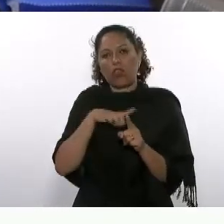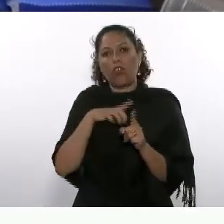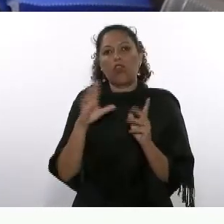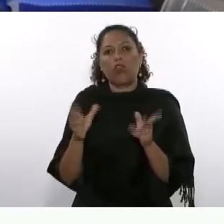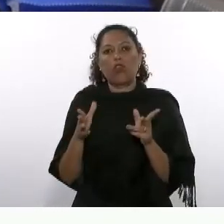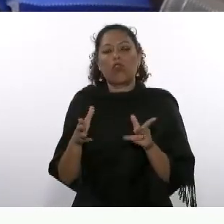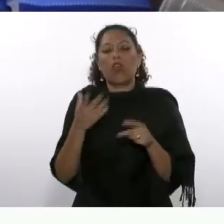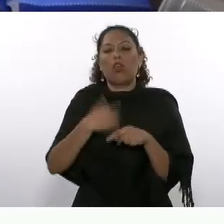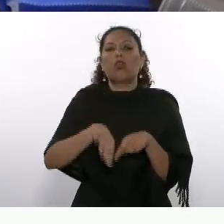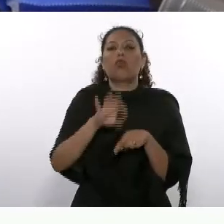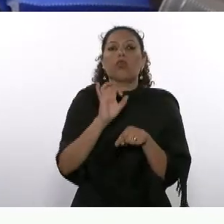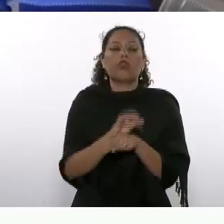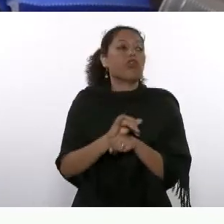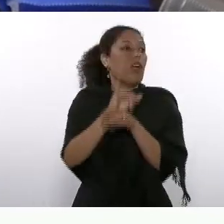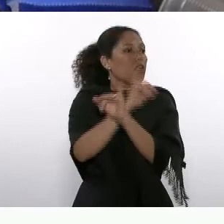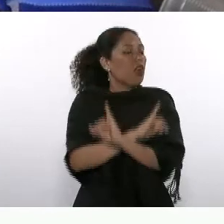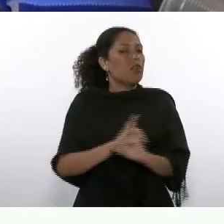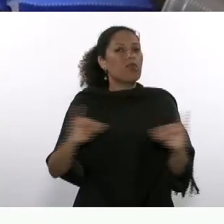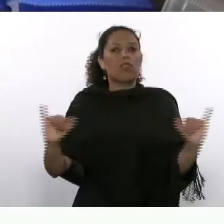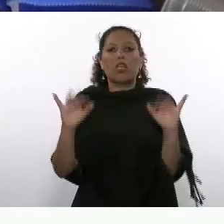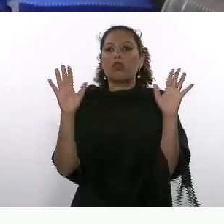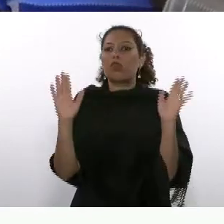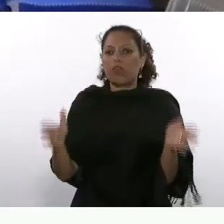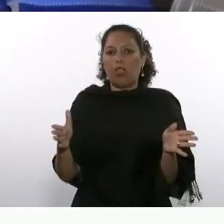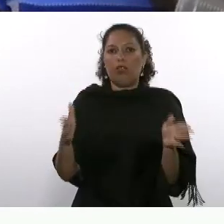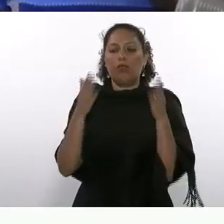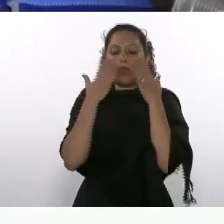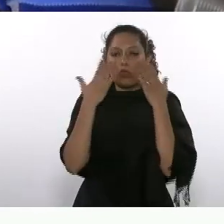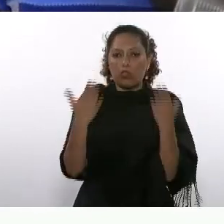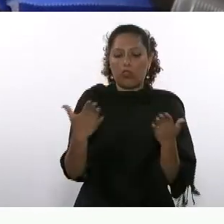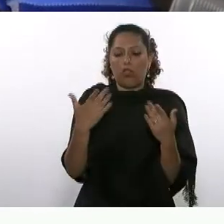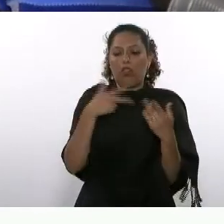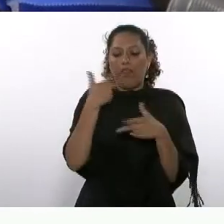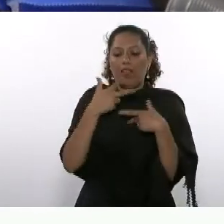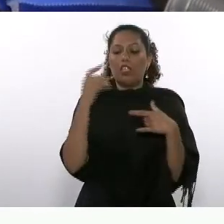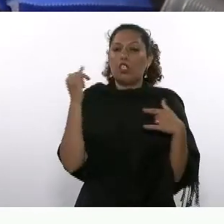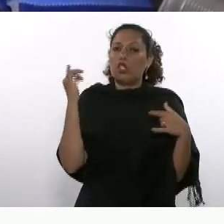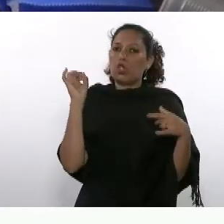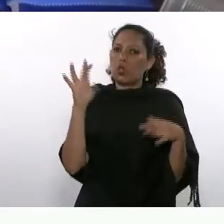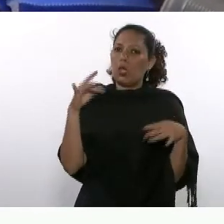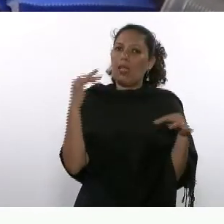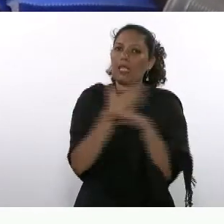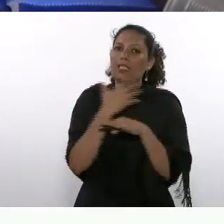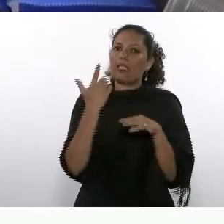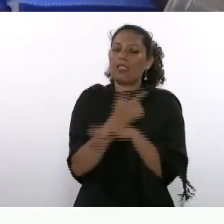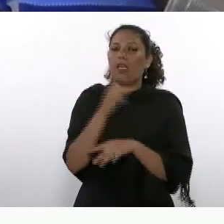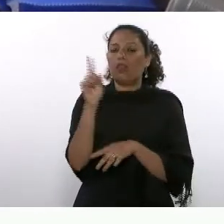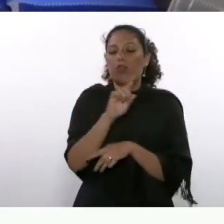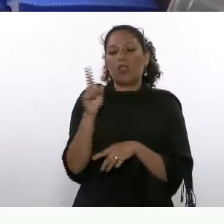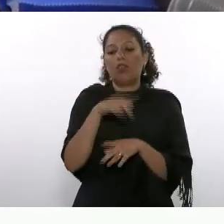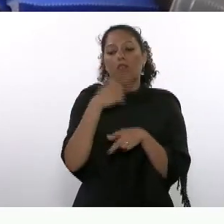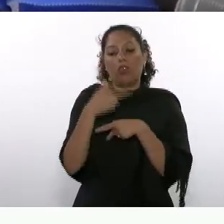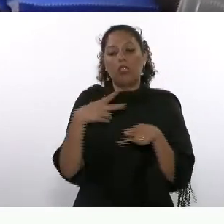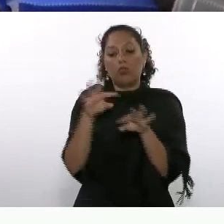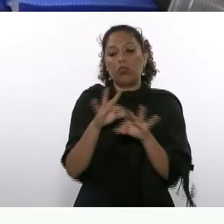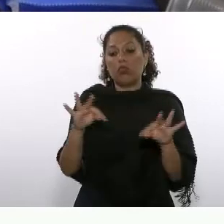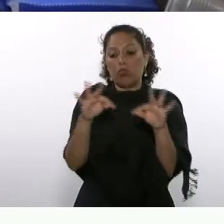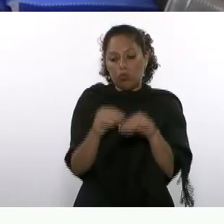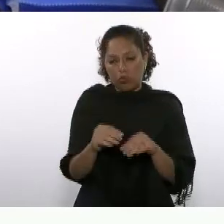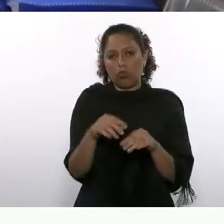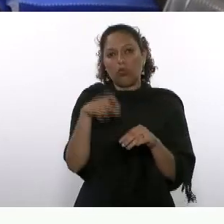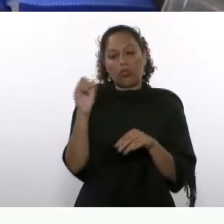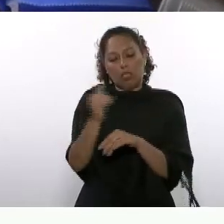o estado sinalizado, e aí a gente não está falando só cidade do Rio de Janeiro, e o novo sistema de sinalização ele